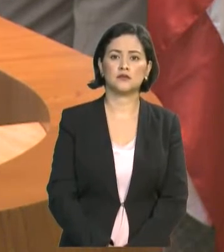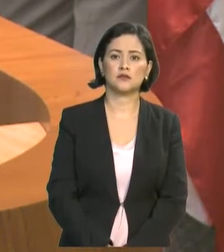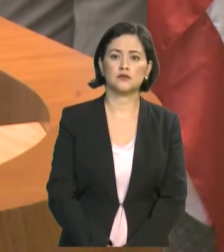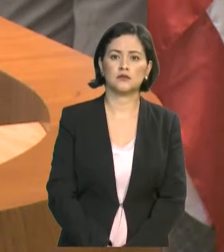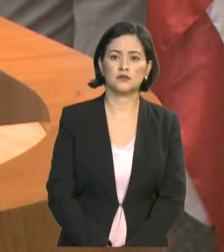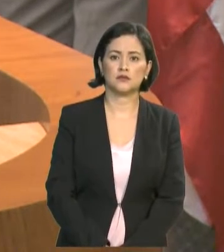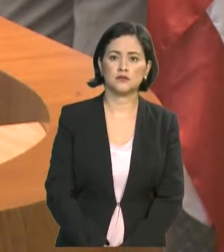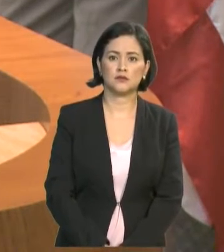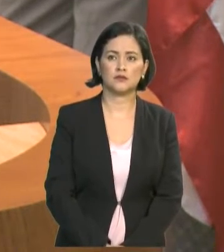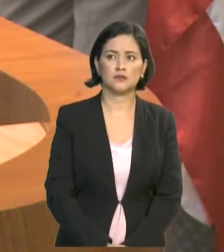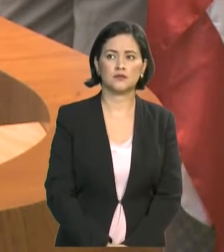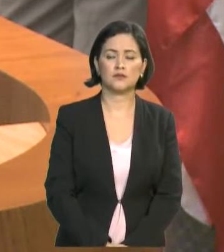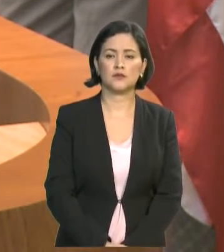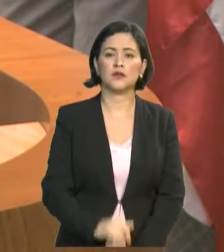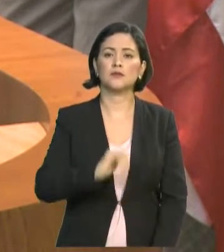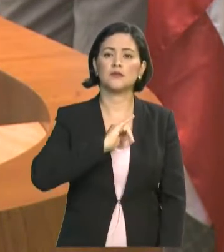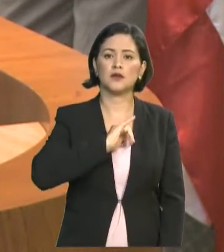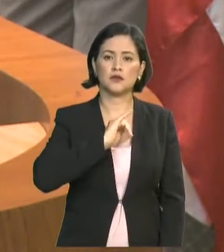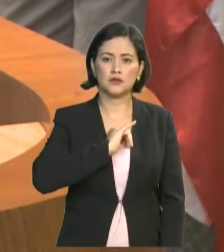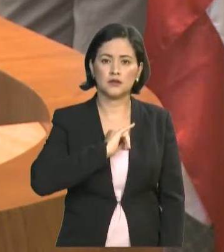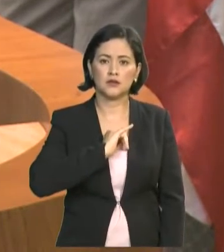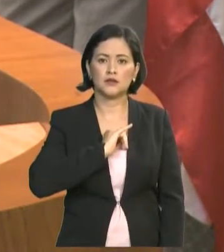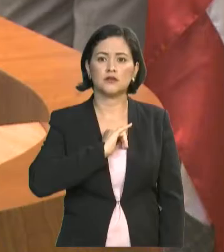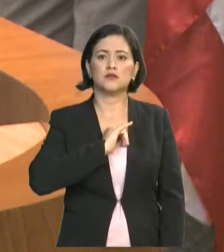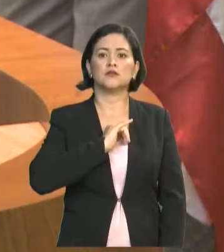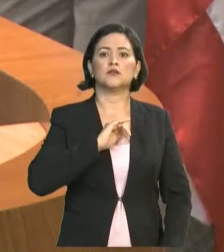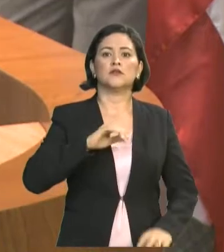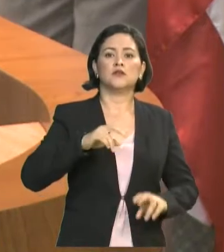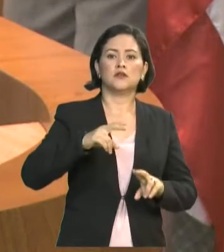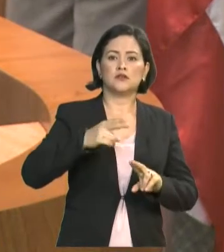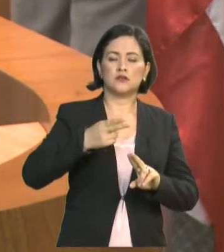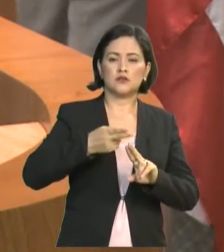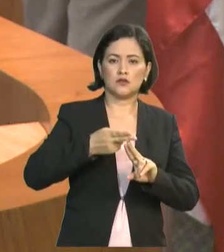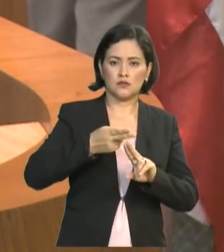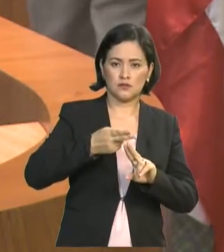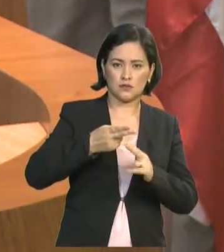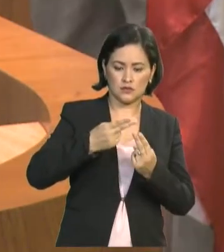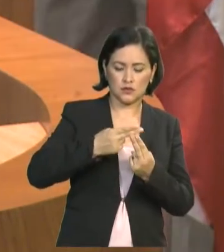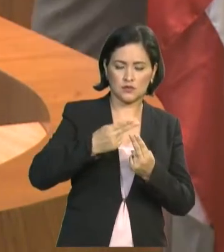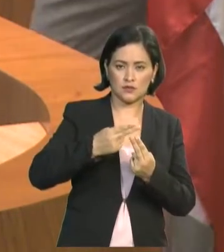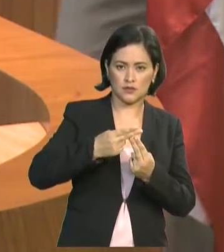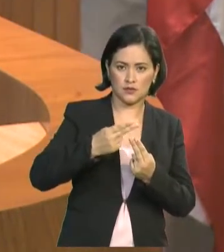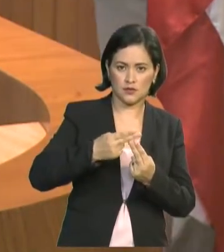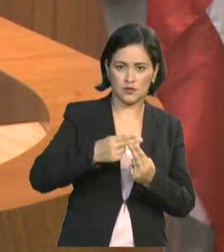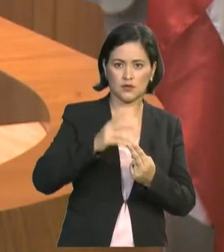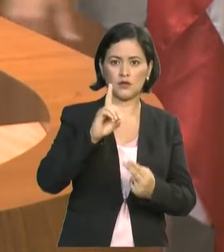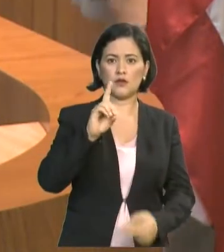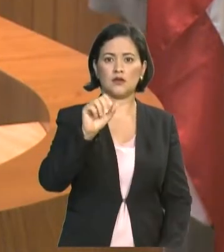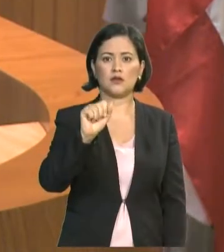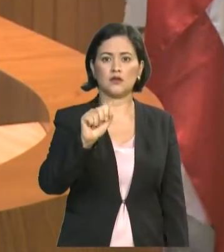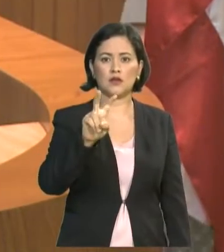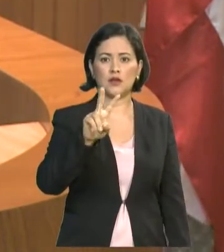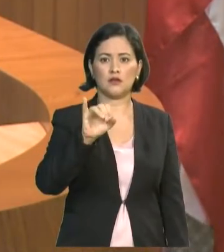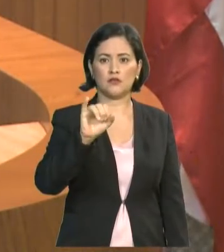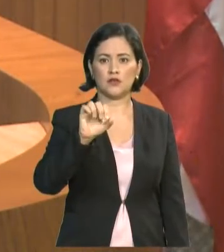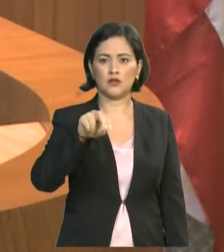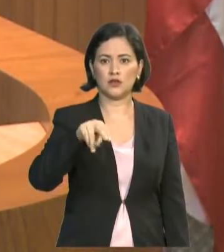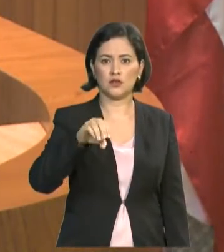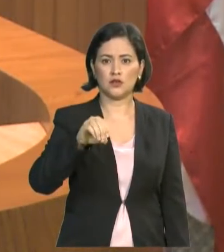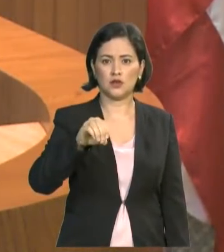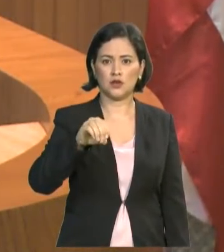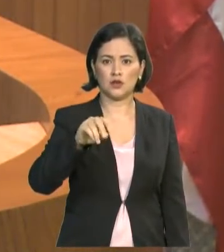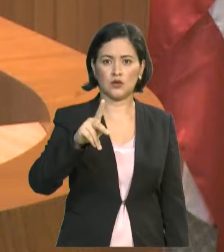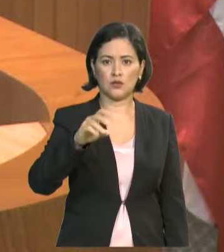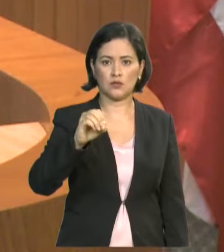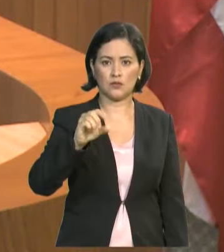em Imperatriz, Timon, Davinópolis, Balsas, e a humanização e